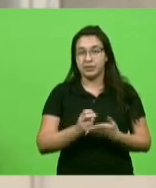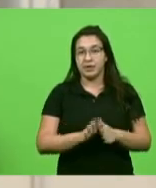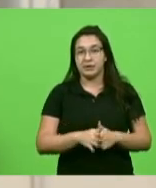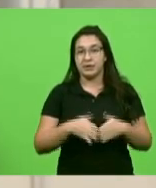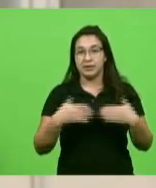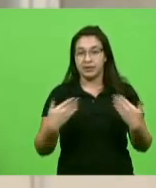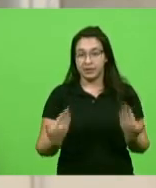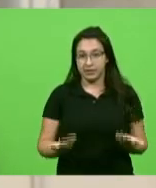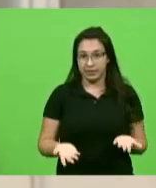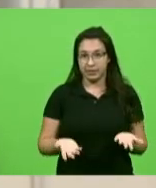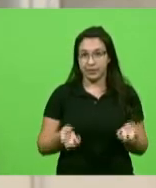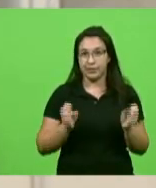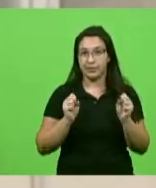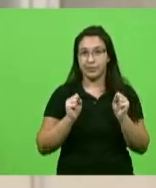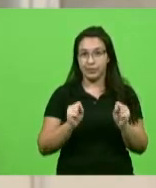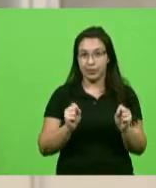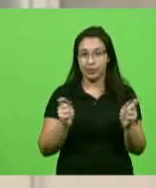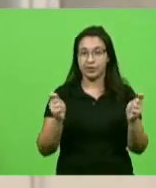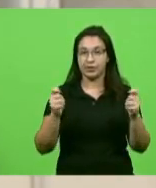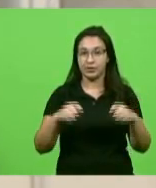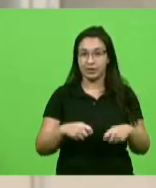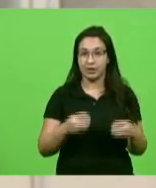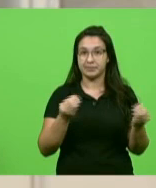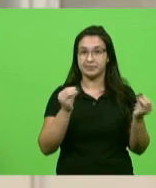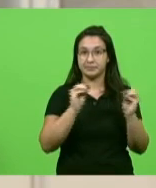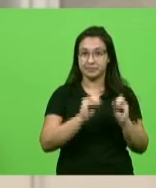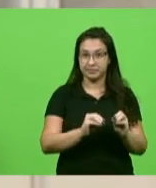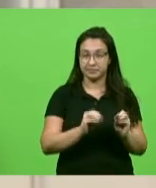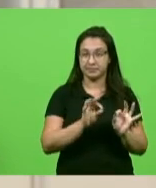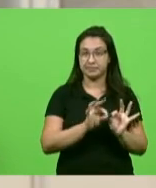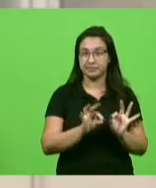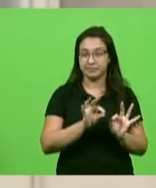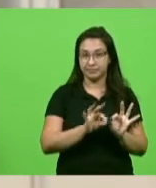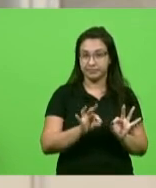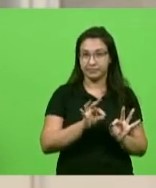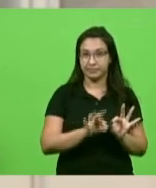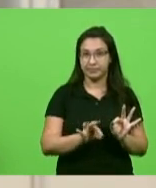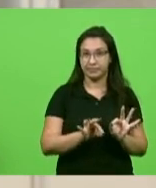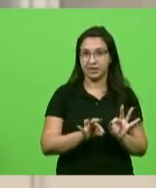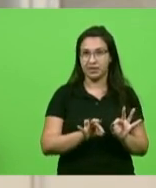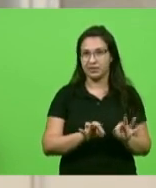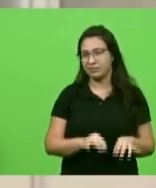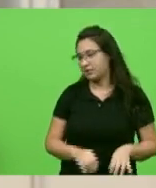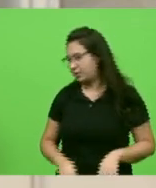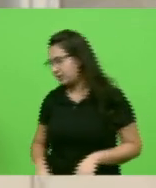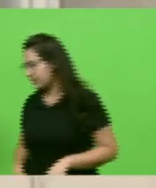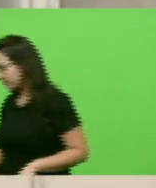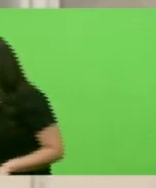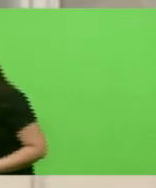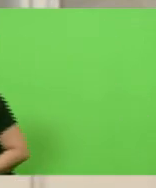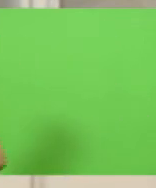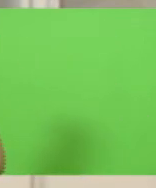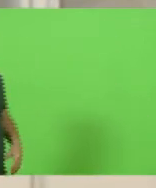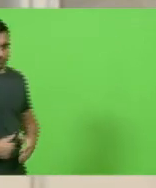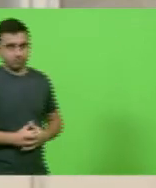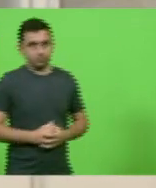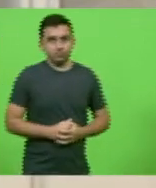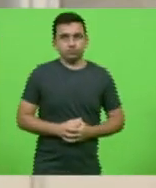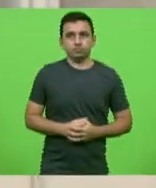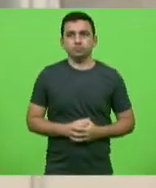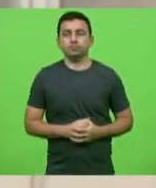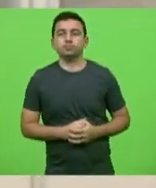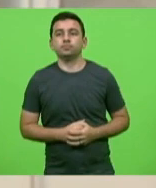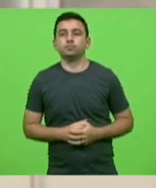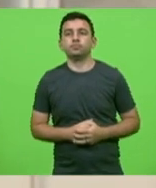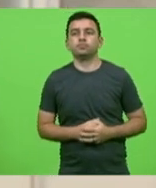portanto é perfeitamente possível aplicação do Instituto da emendatio libelli no bojo do próprio processo de